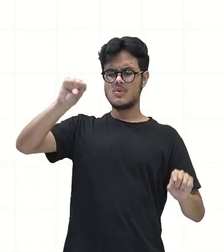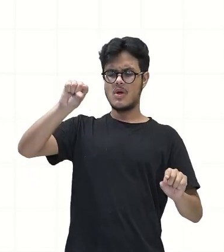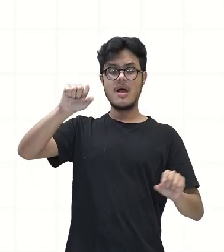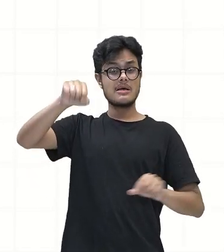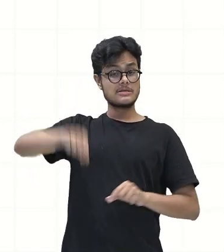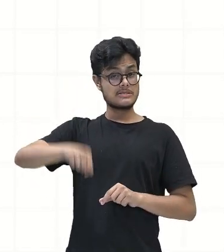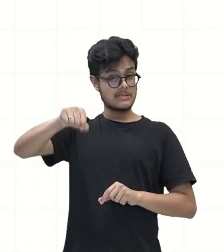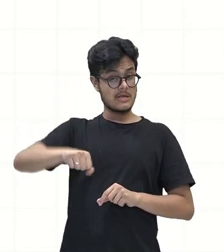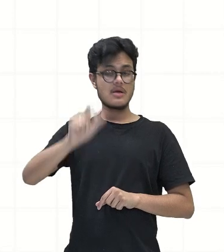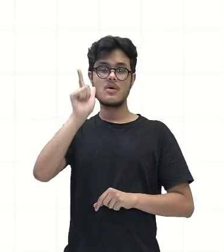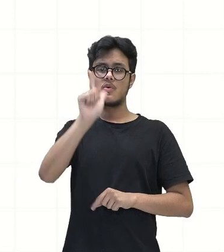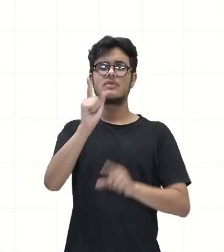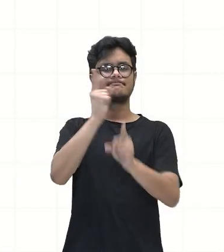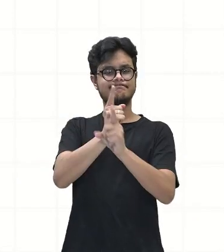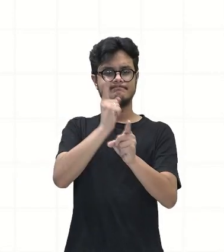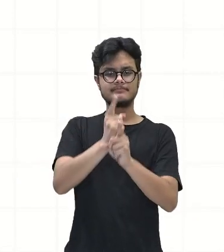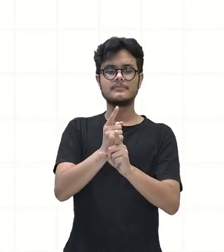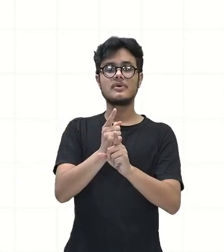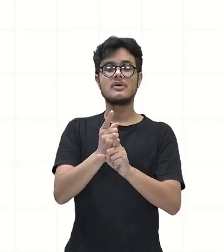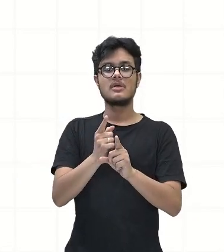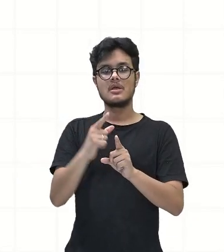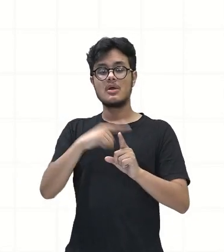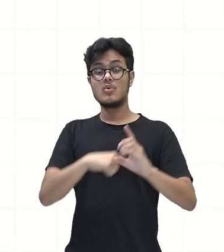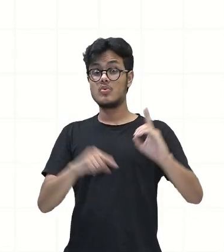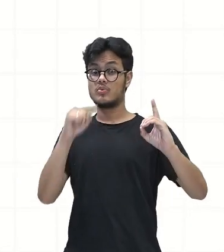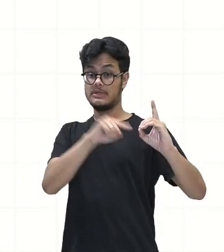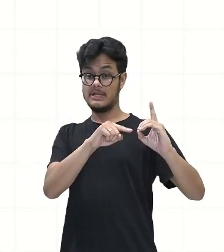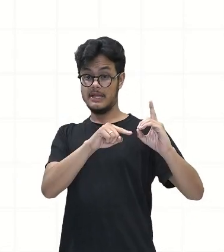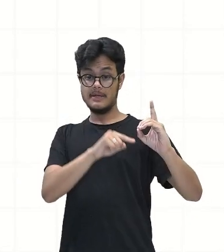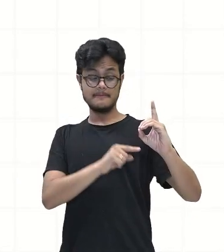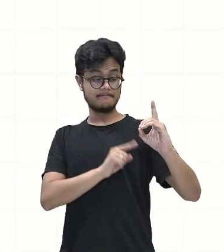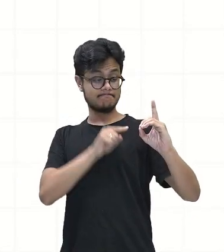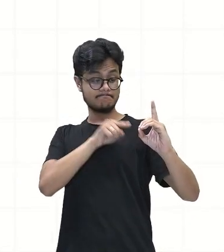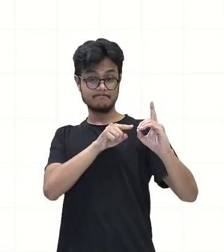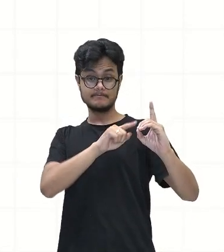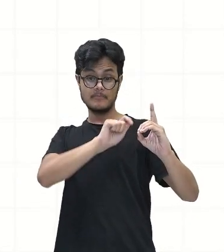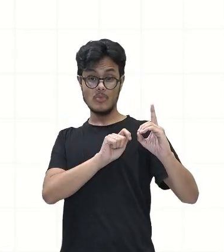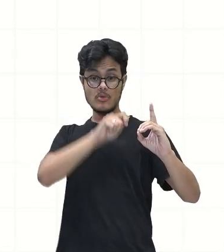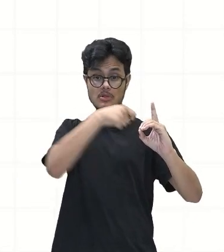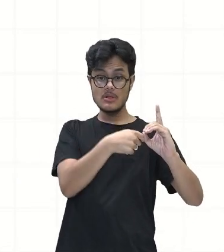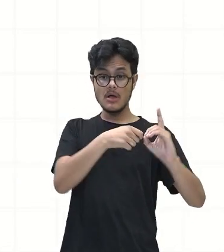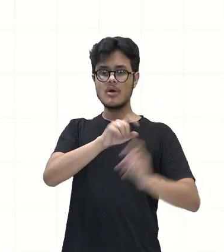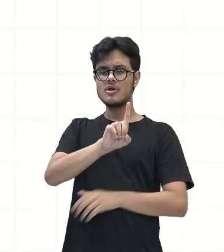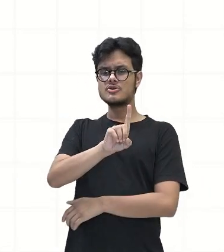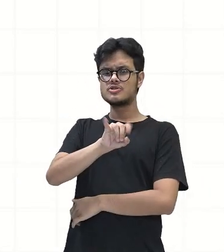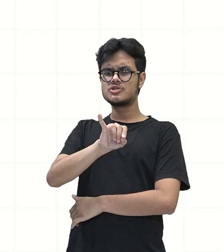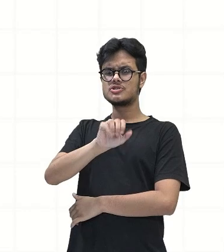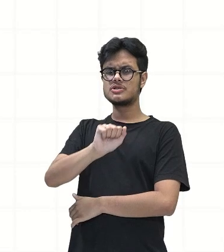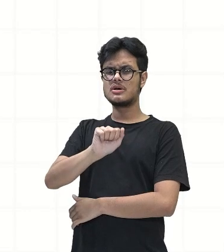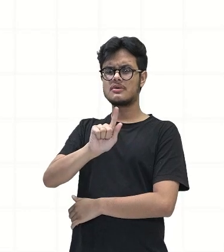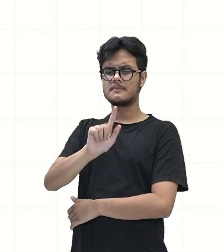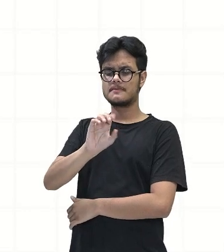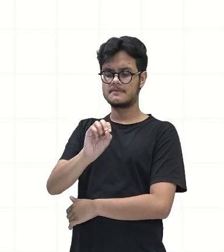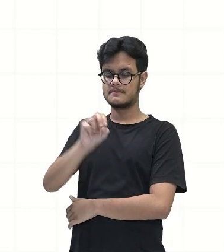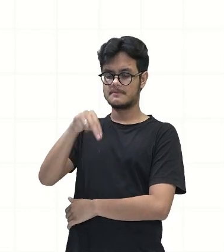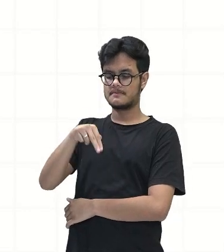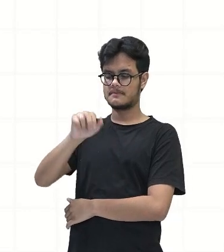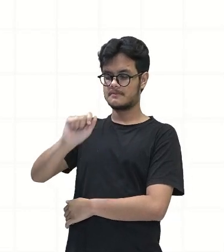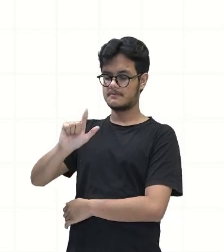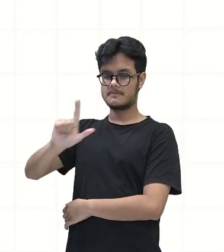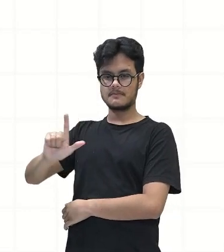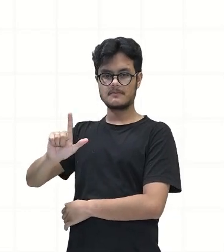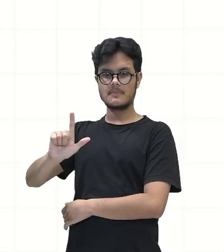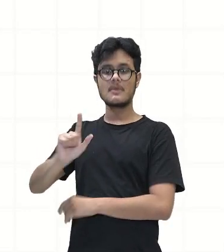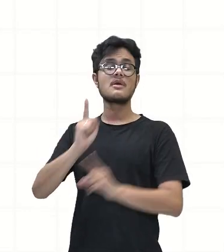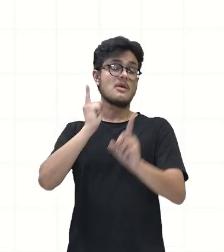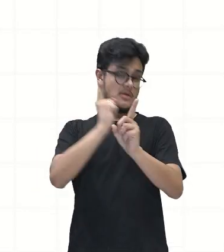conseguir encontrar a medida dessa diagonal, porque se você observar bem, olha só, vou destacar aqui a diagonal e esse